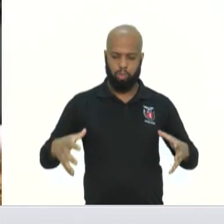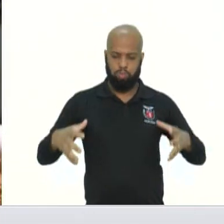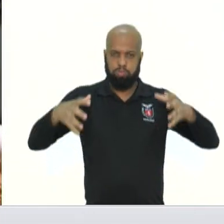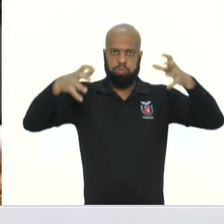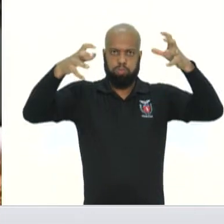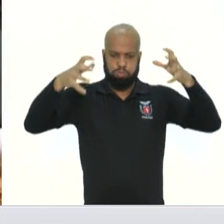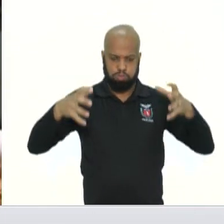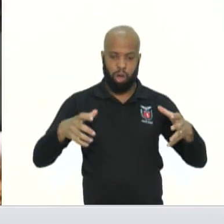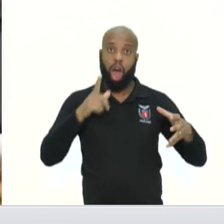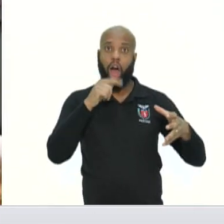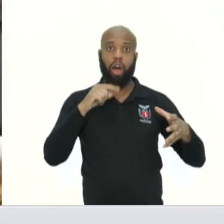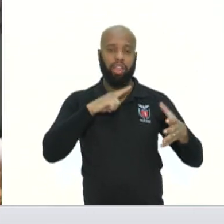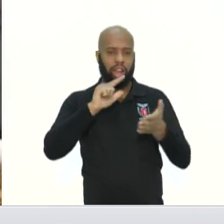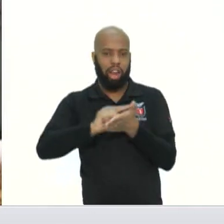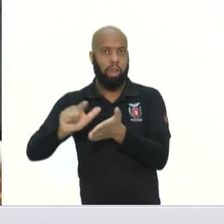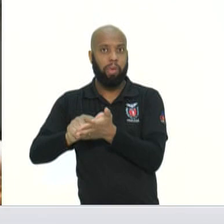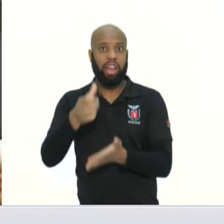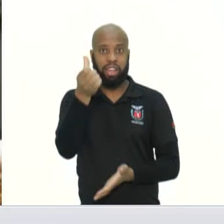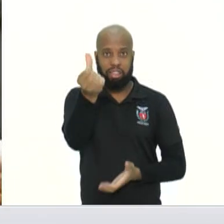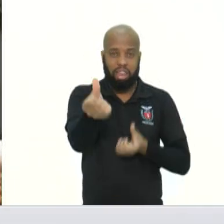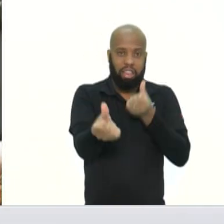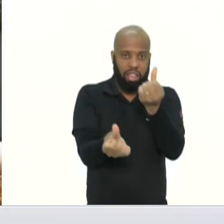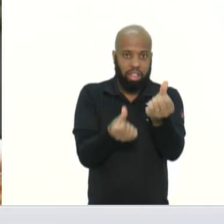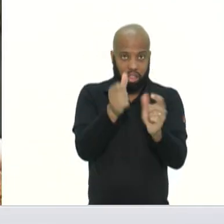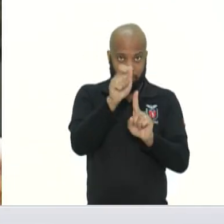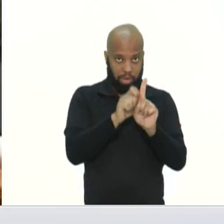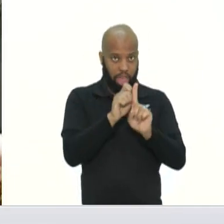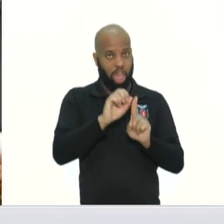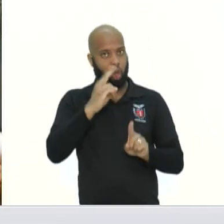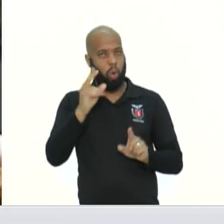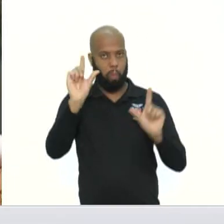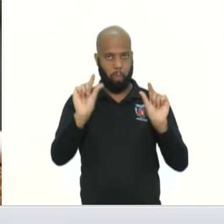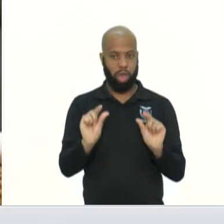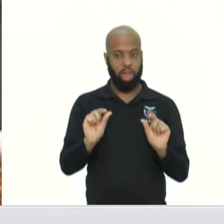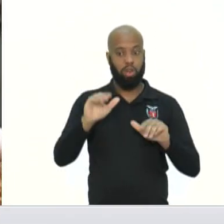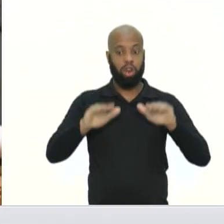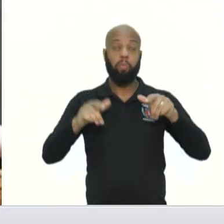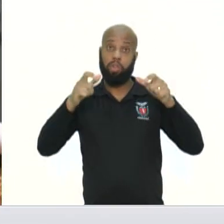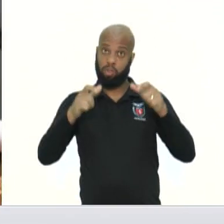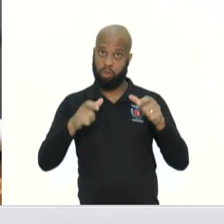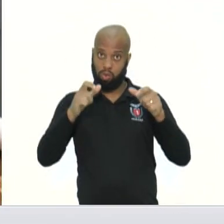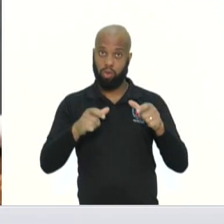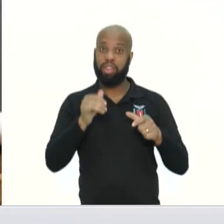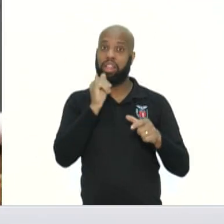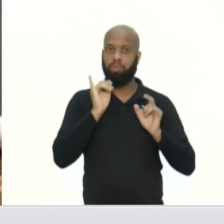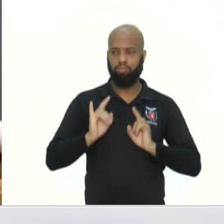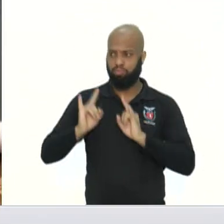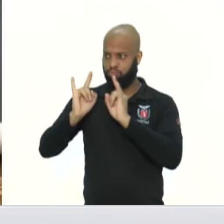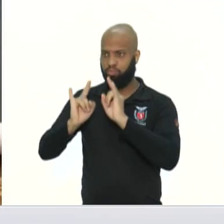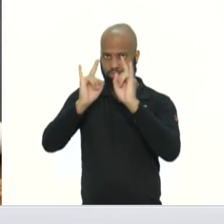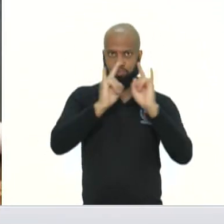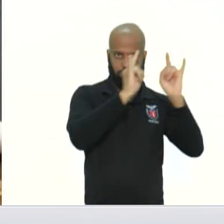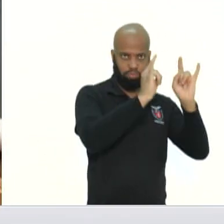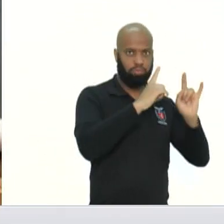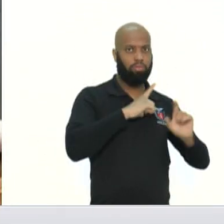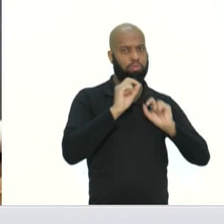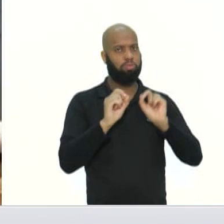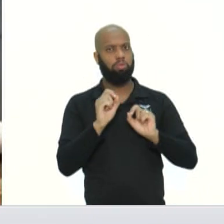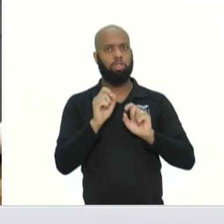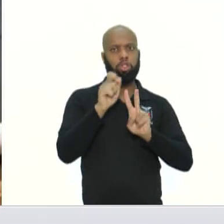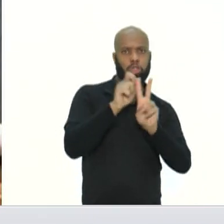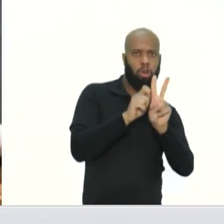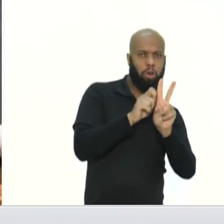uma limpeza de 6 em 6 meses, ou menos, dependendo da localidade. No caso de prédios, de